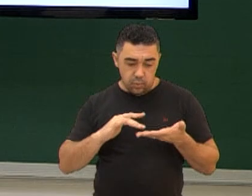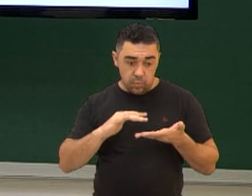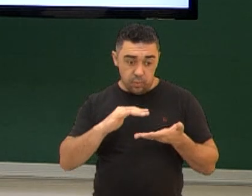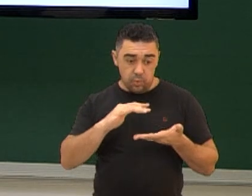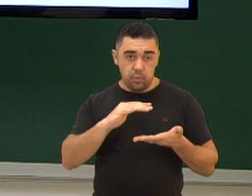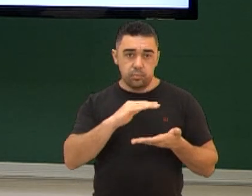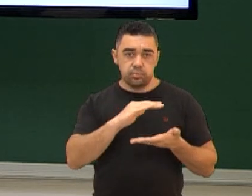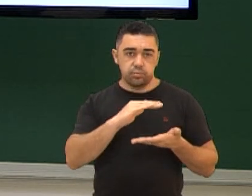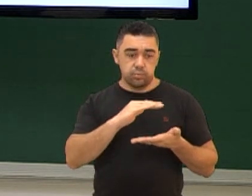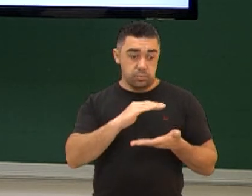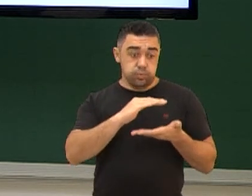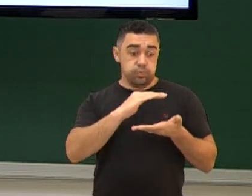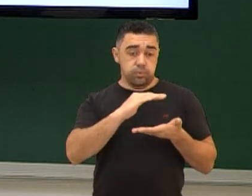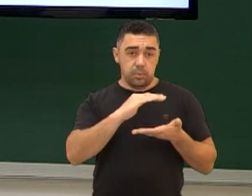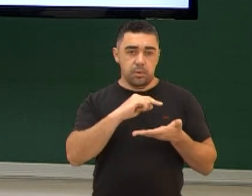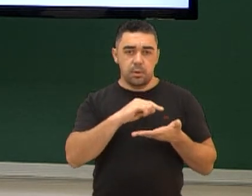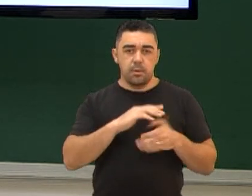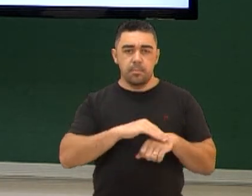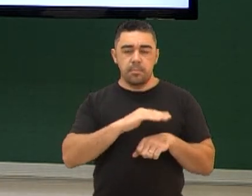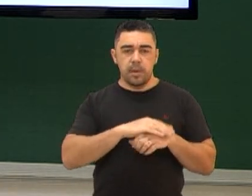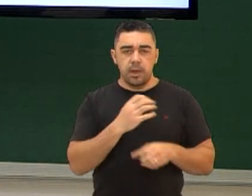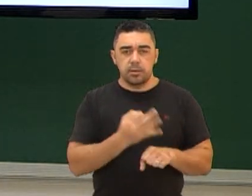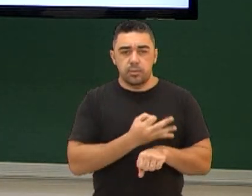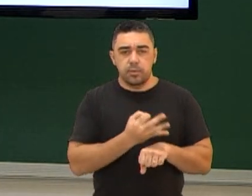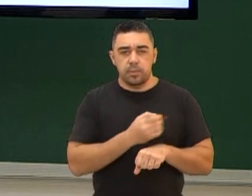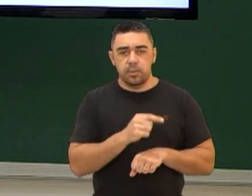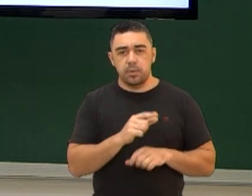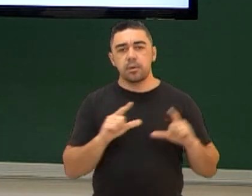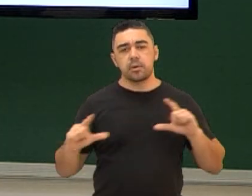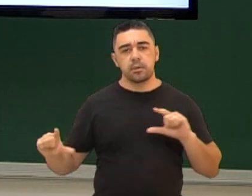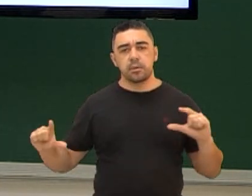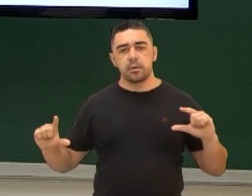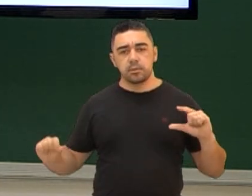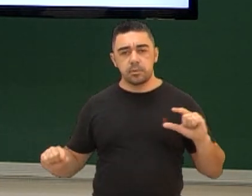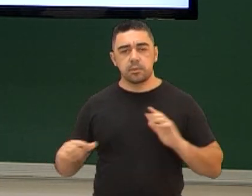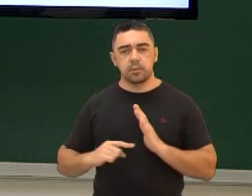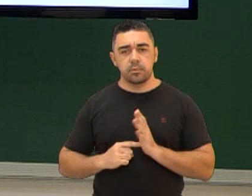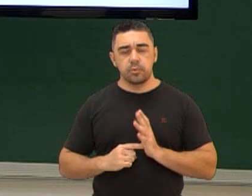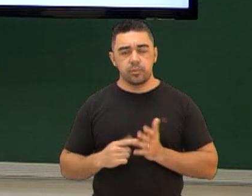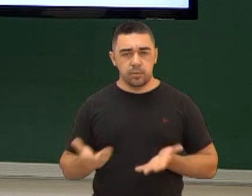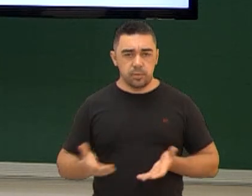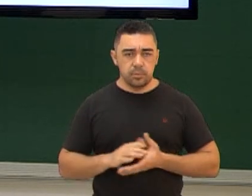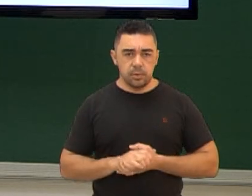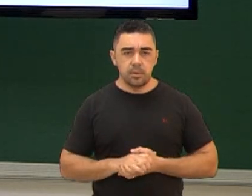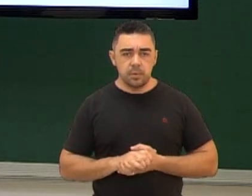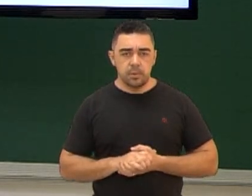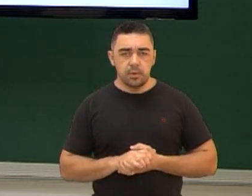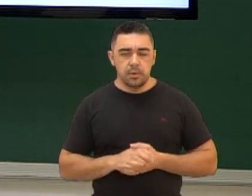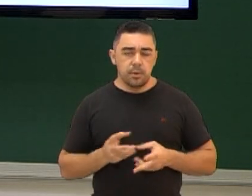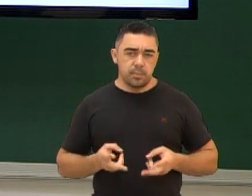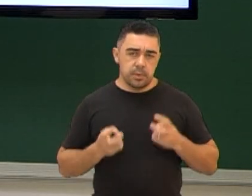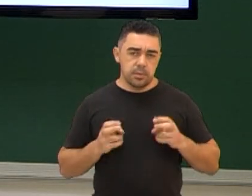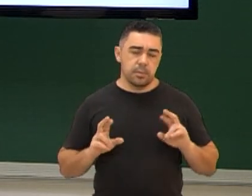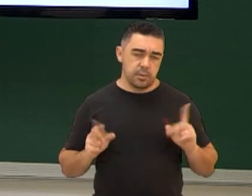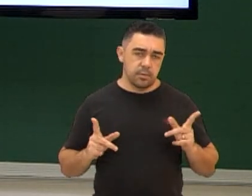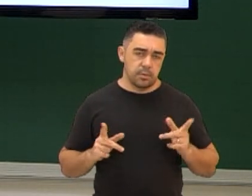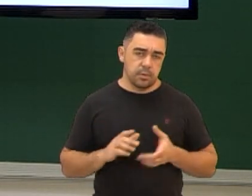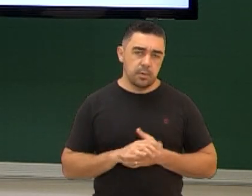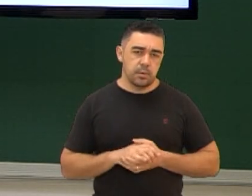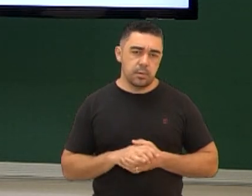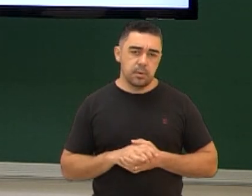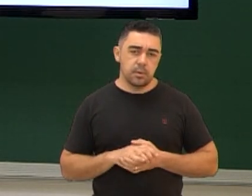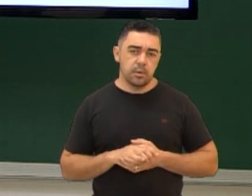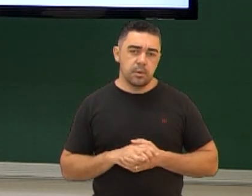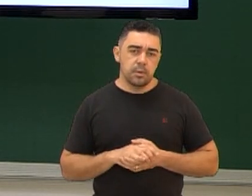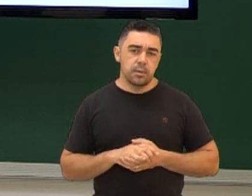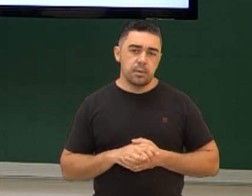vai então ampliar essa capacitância e aí o sensor vai perceber essa diferença, ele vai,